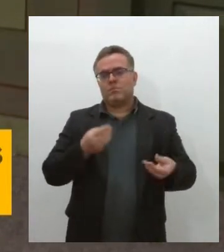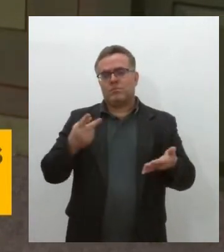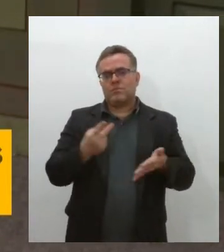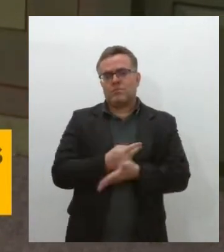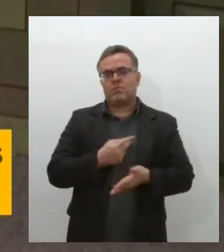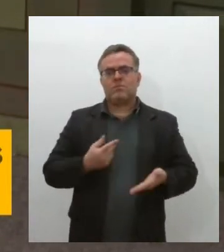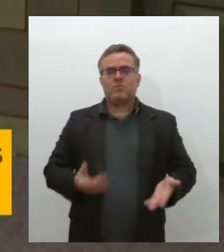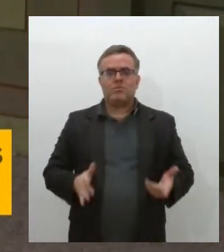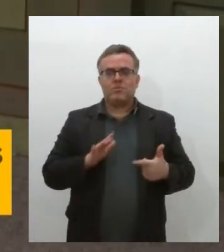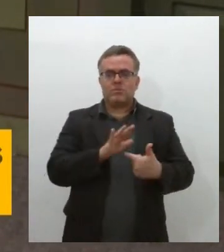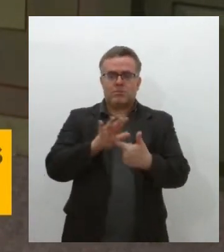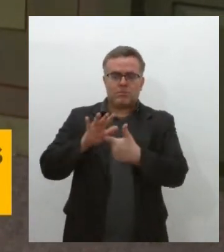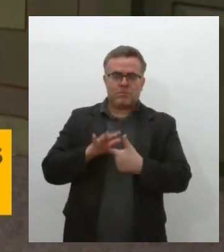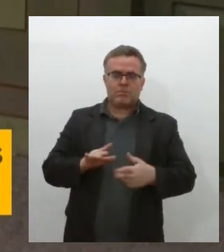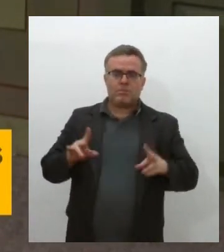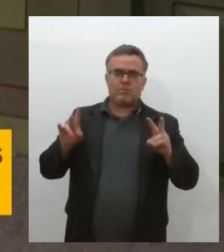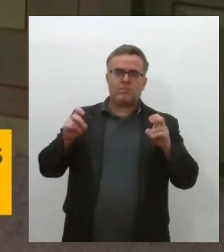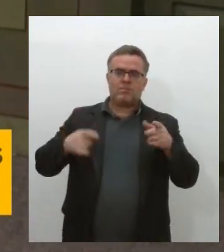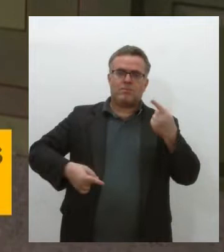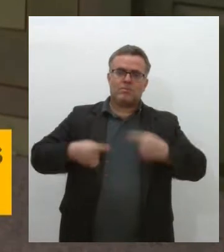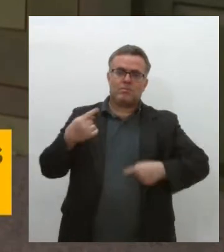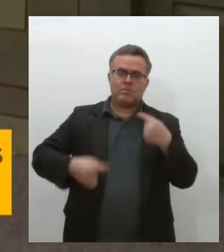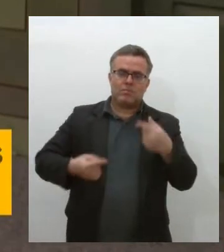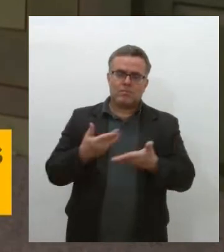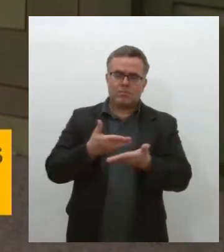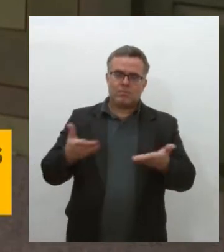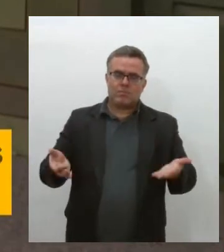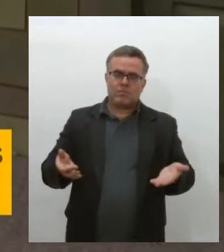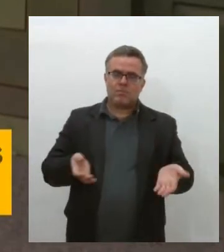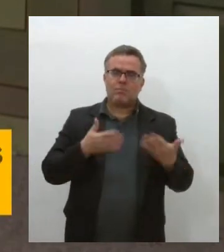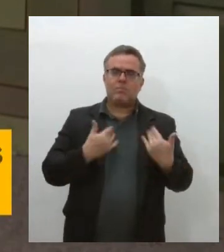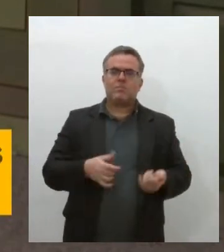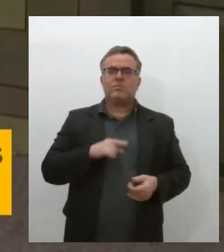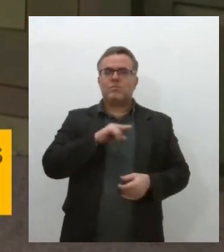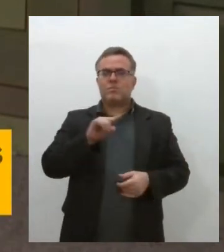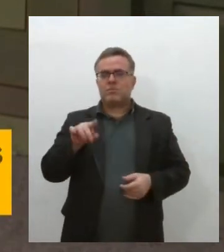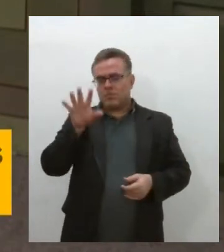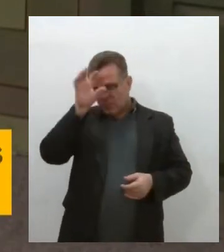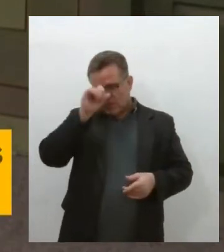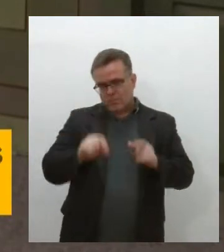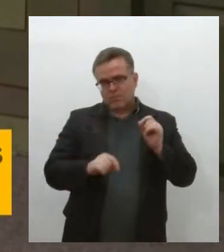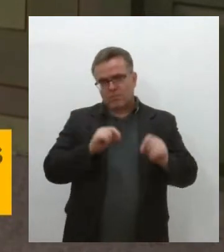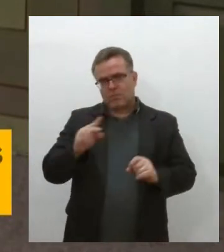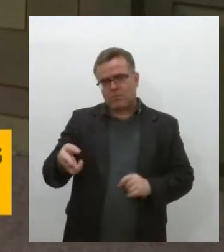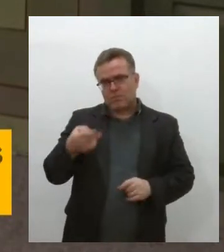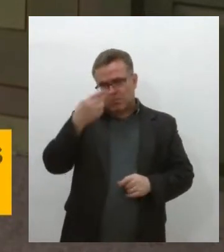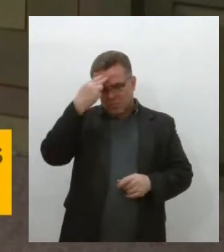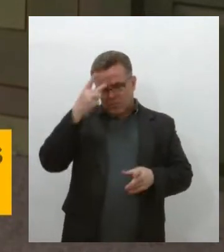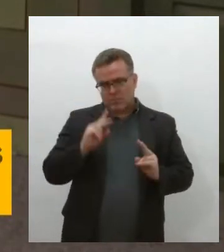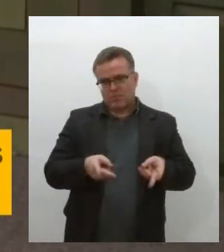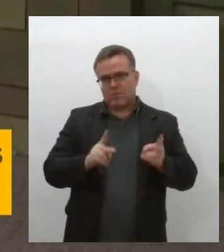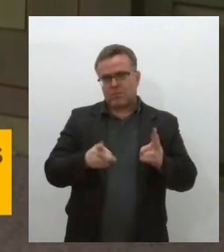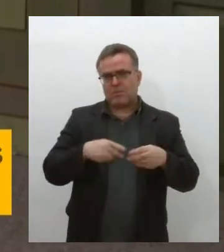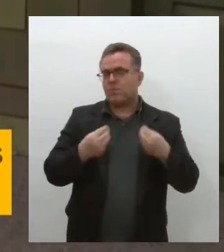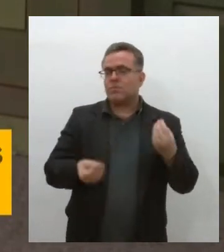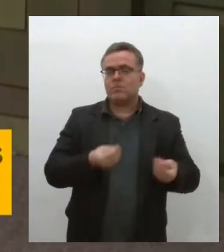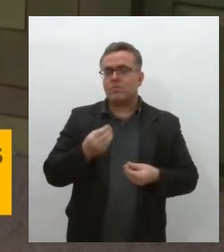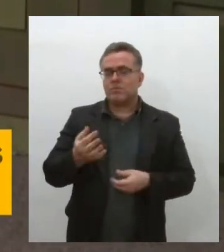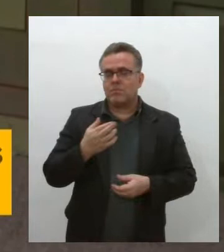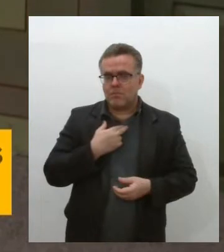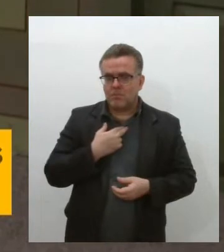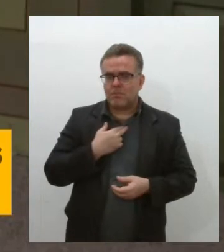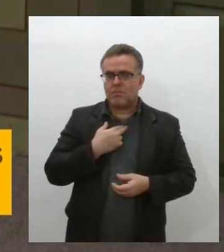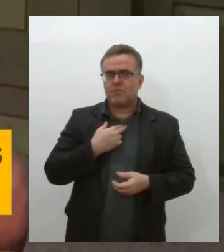uma reflexão para os nossos jovens, que é qual é a memória que vocês querem levar sobre a independência, né? Qual é essa